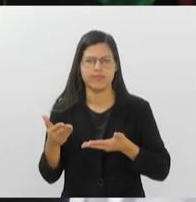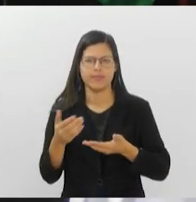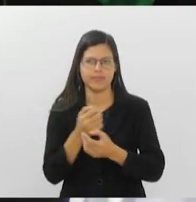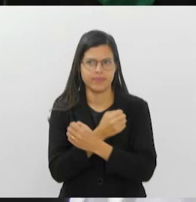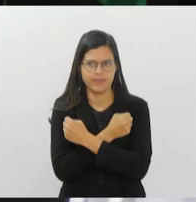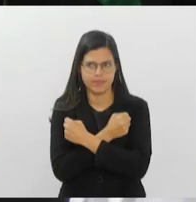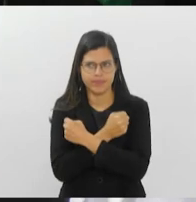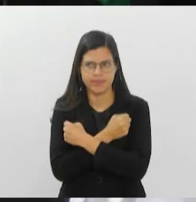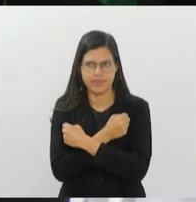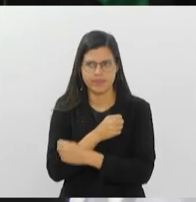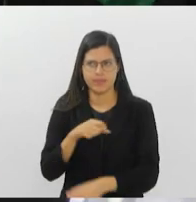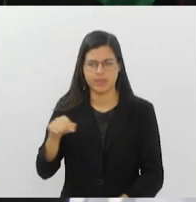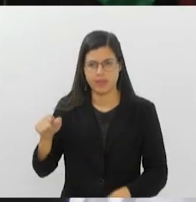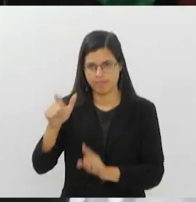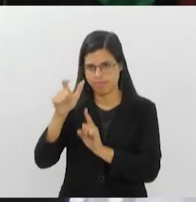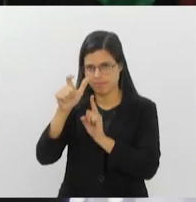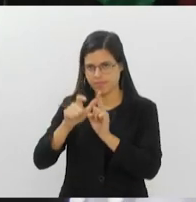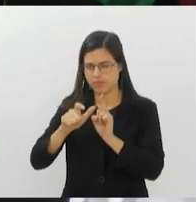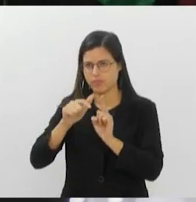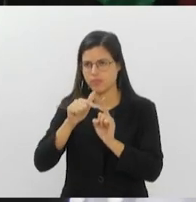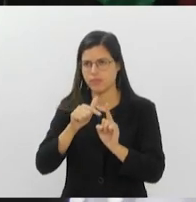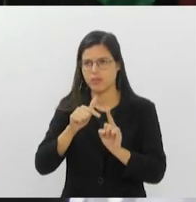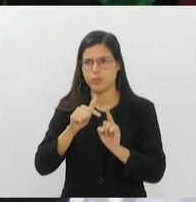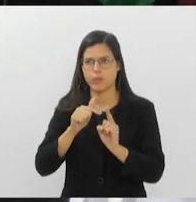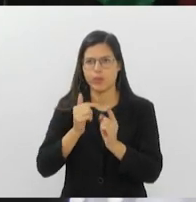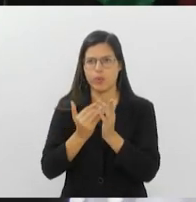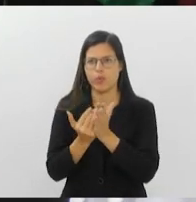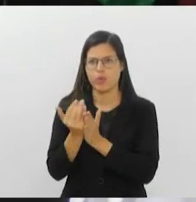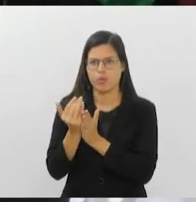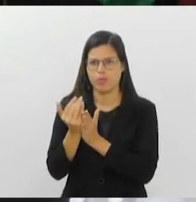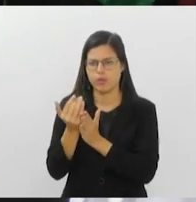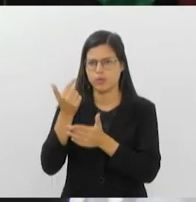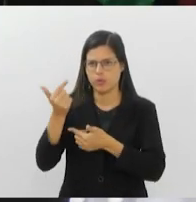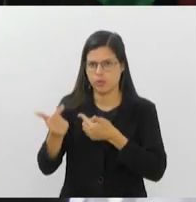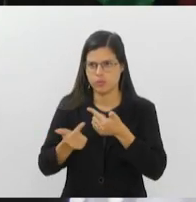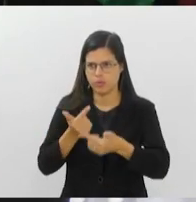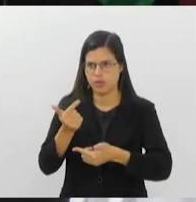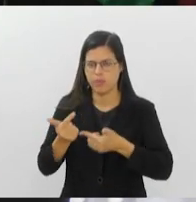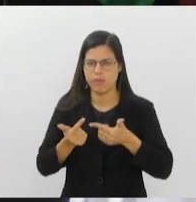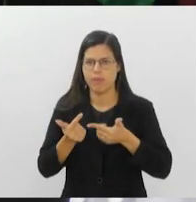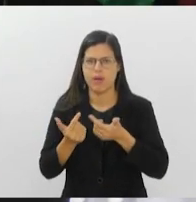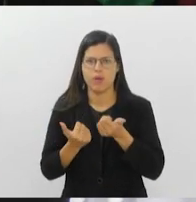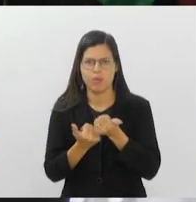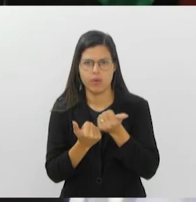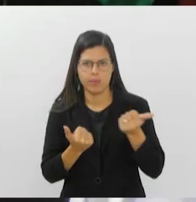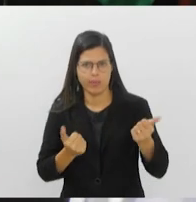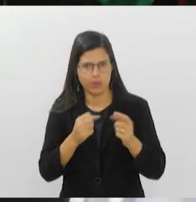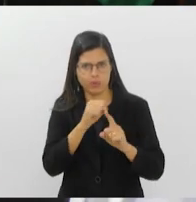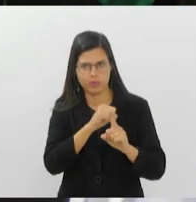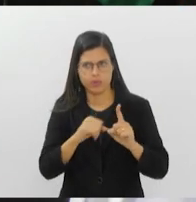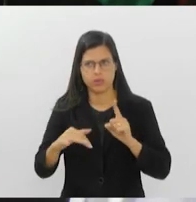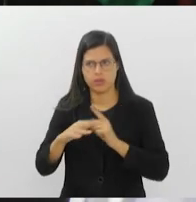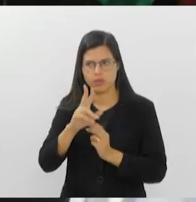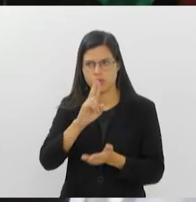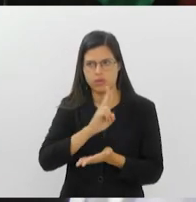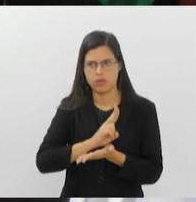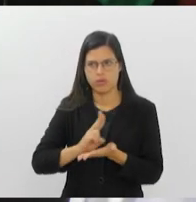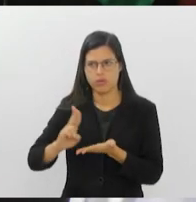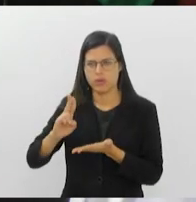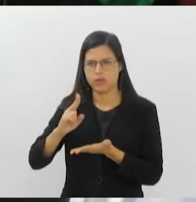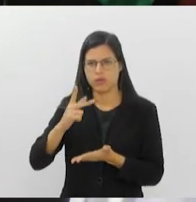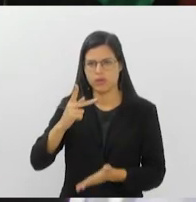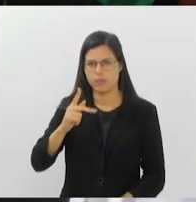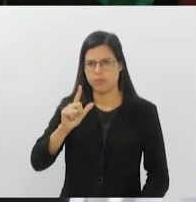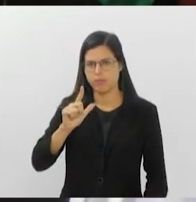A Selma, que iniciou essa sua trajetória como assistente social lá na Universidade Plínio